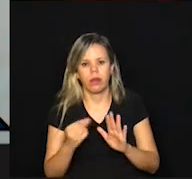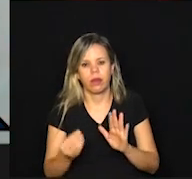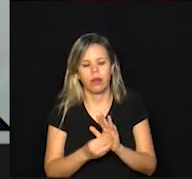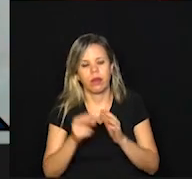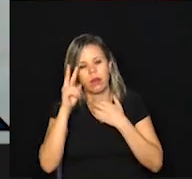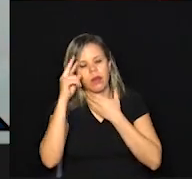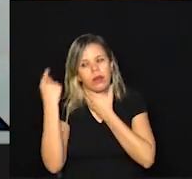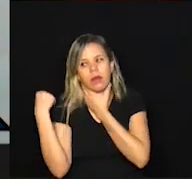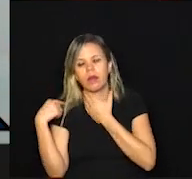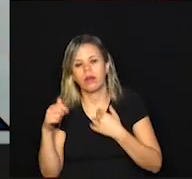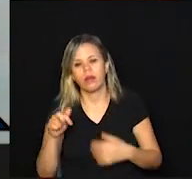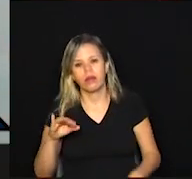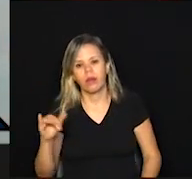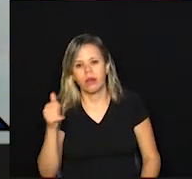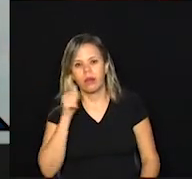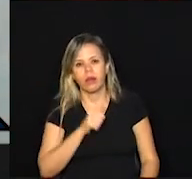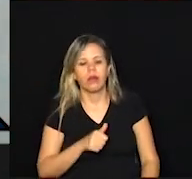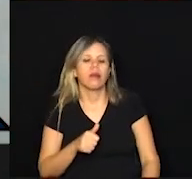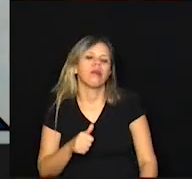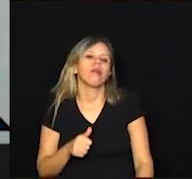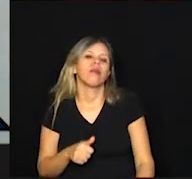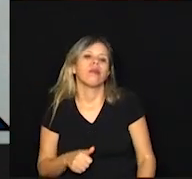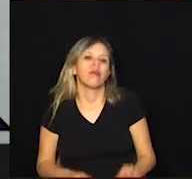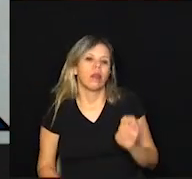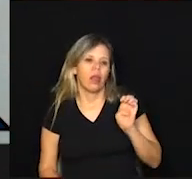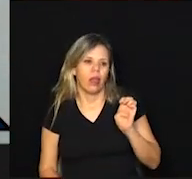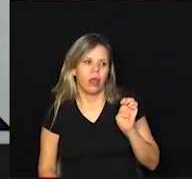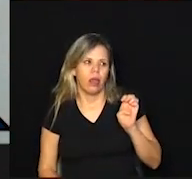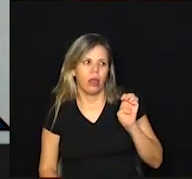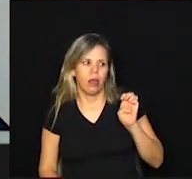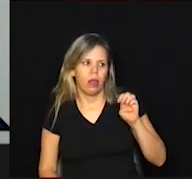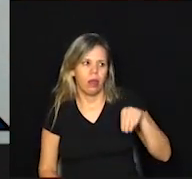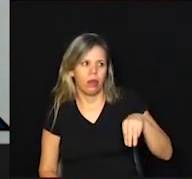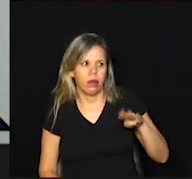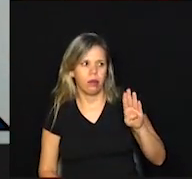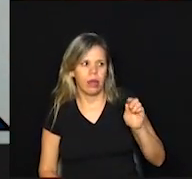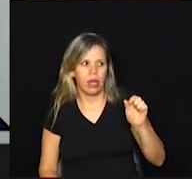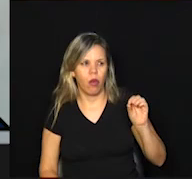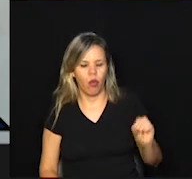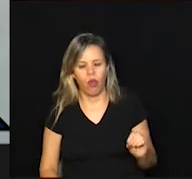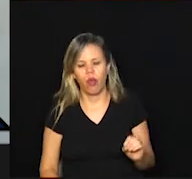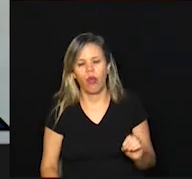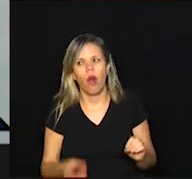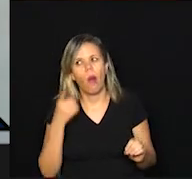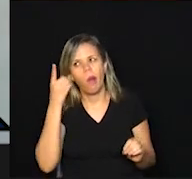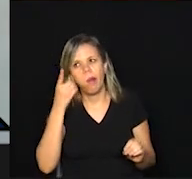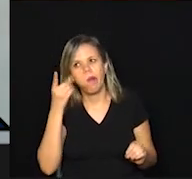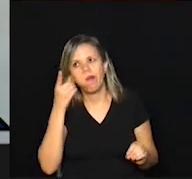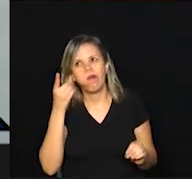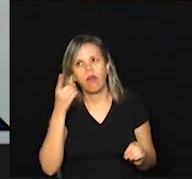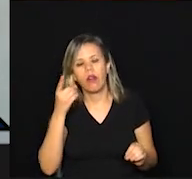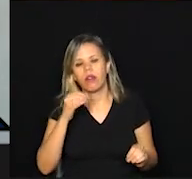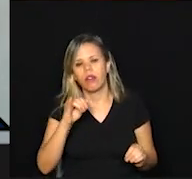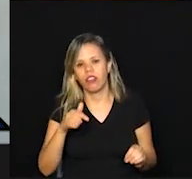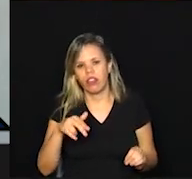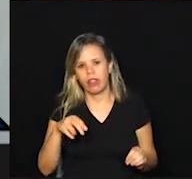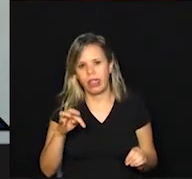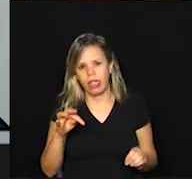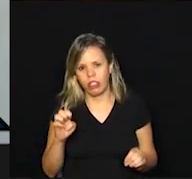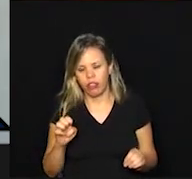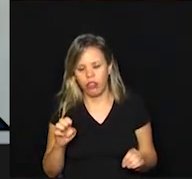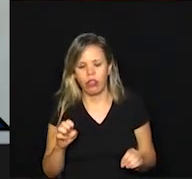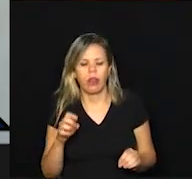lembro de um caso por exemplo a Andreia tá aqui um caso e baú eu acho que vai deputada Janete não apertar